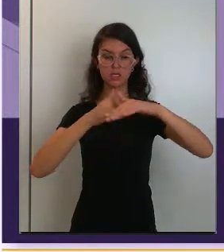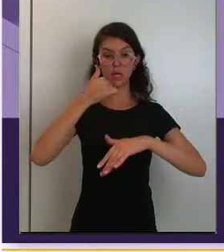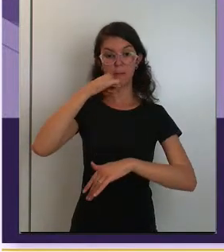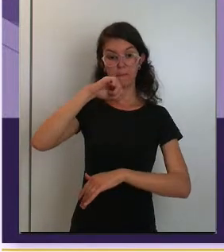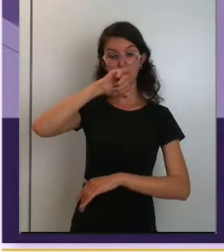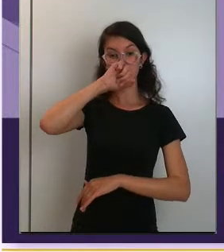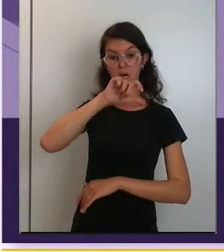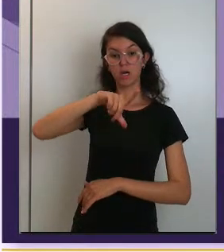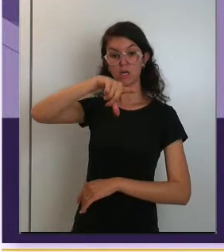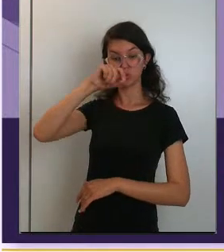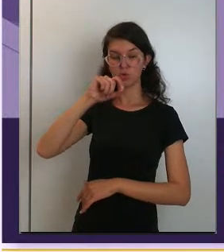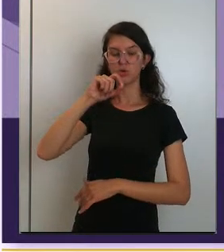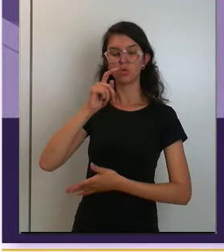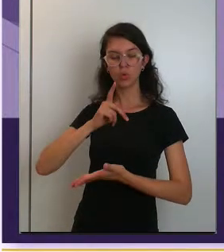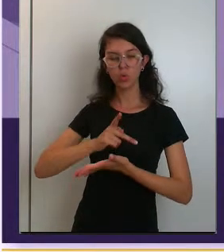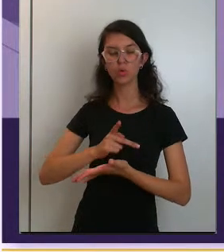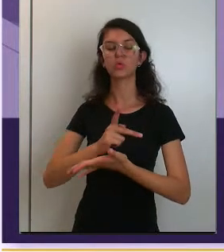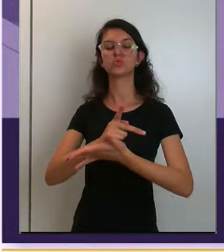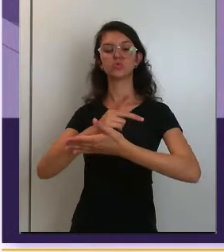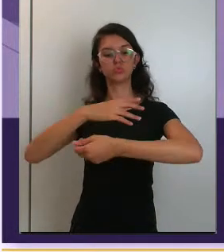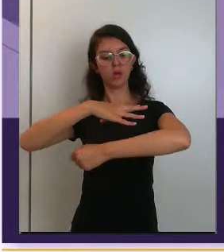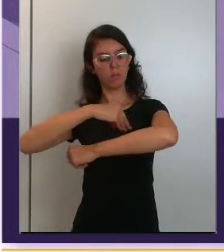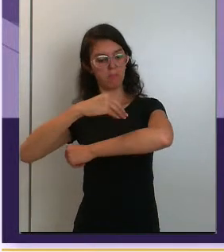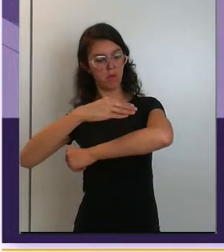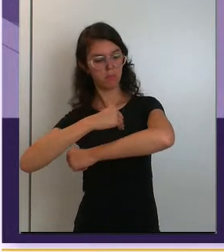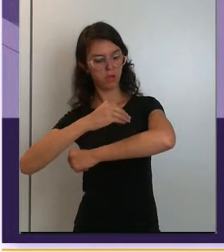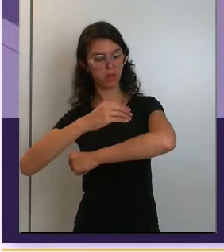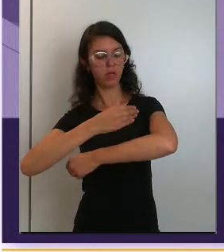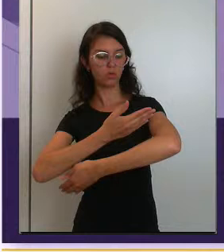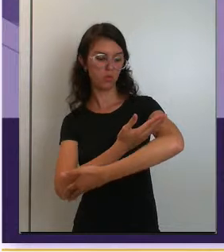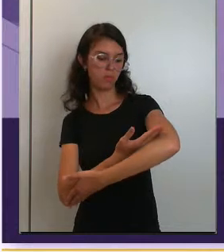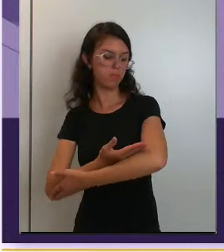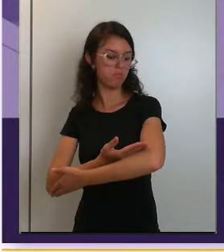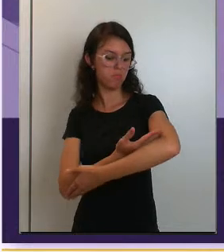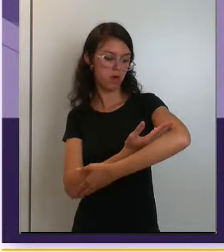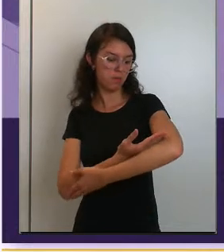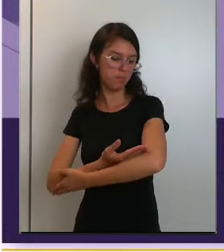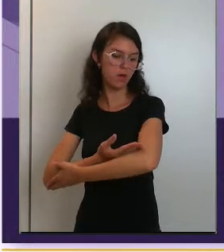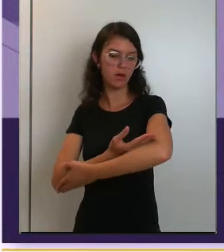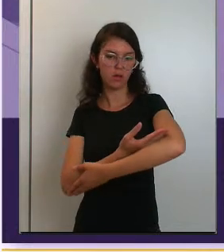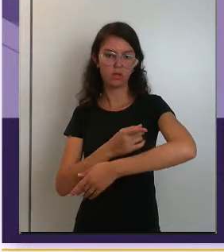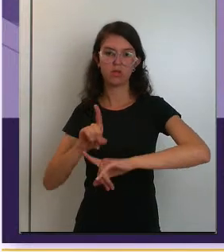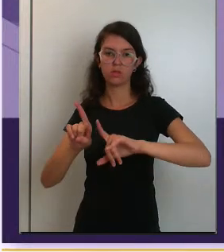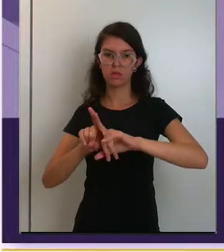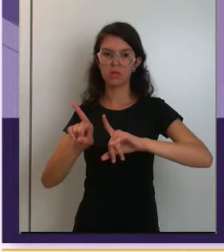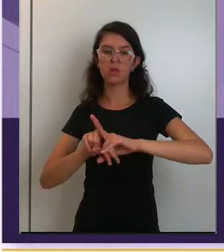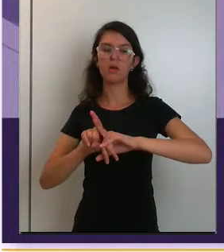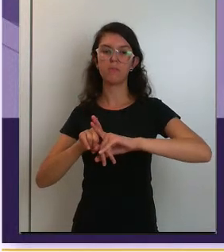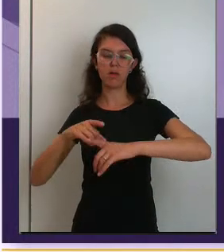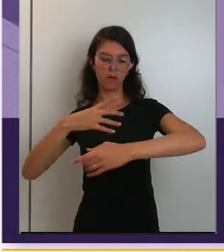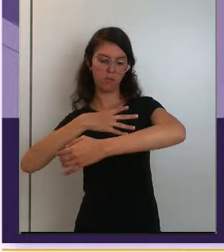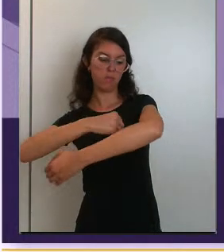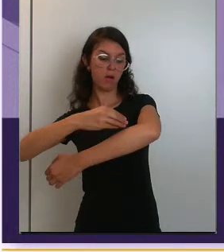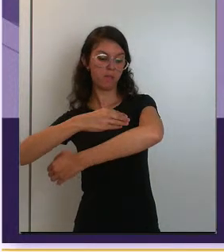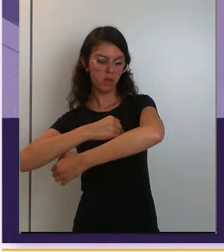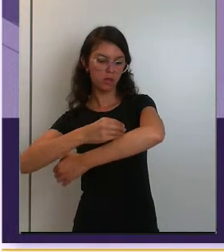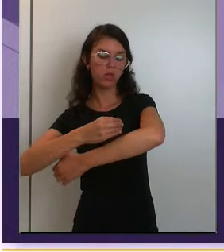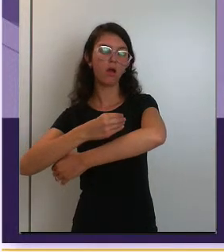optaram por continuarem amamentando ou ainda amamentar exclusivamente mesmo após o retorno ao